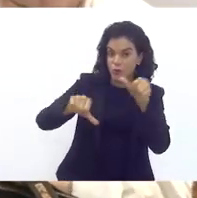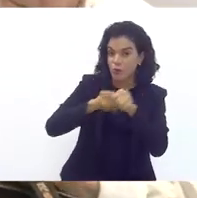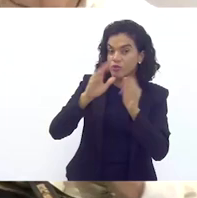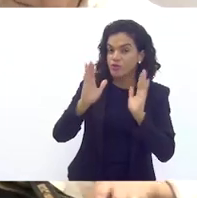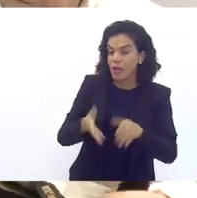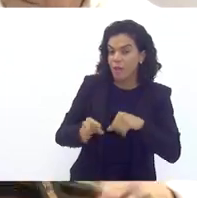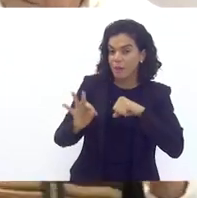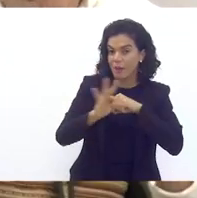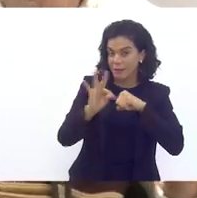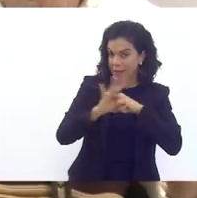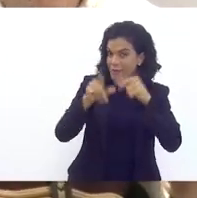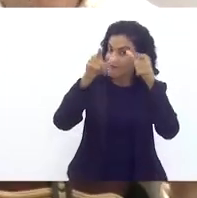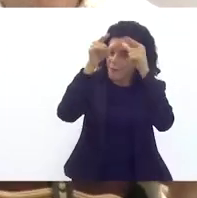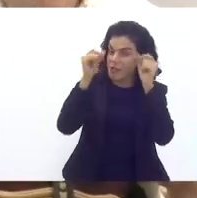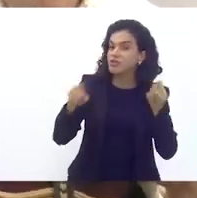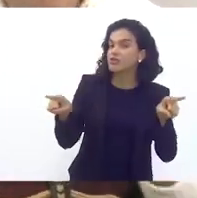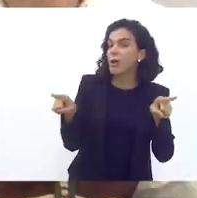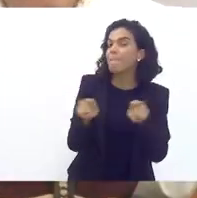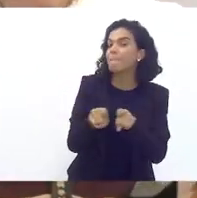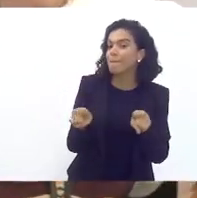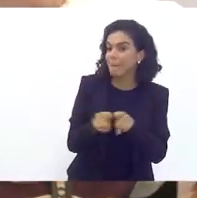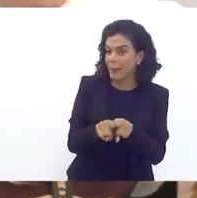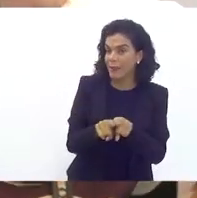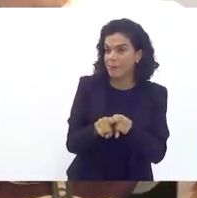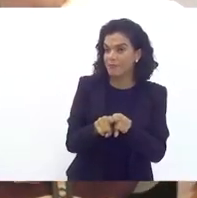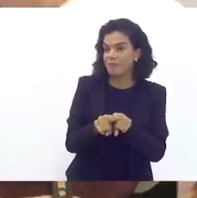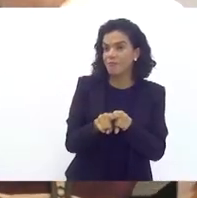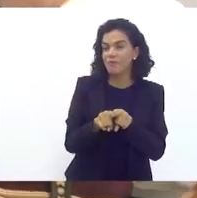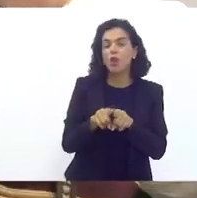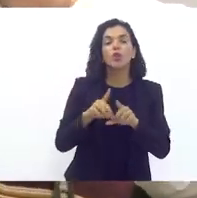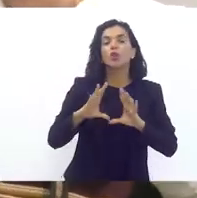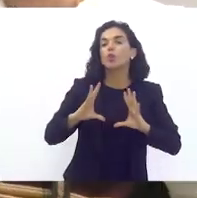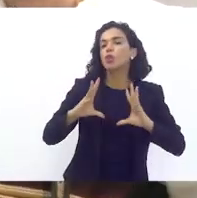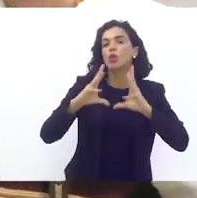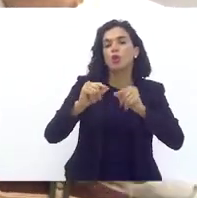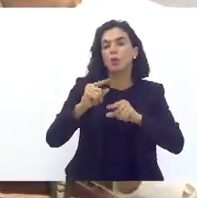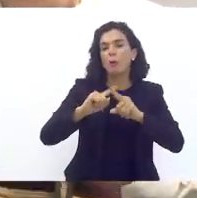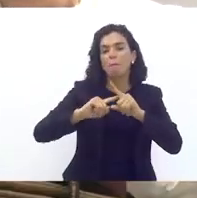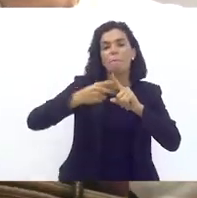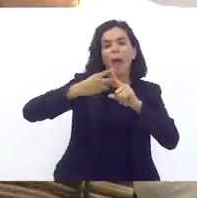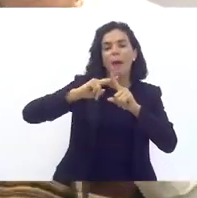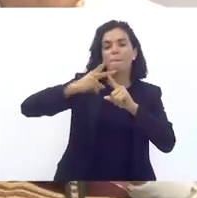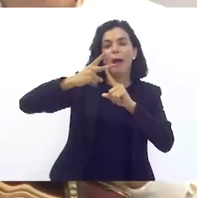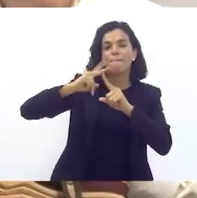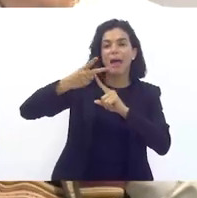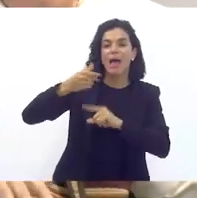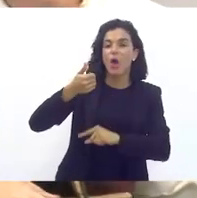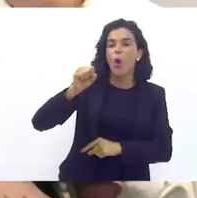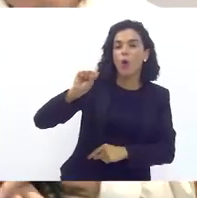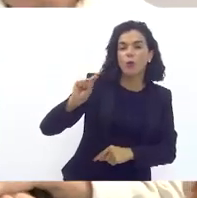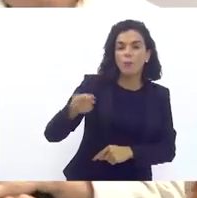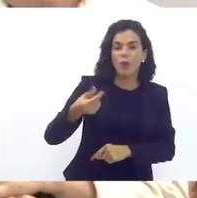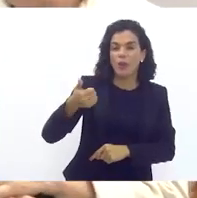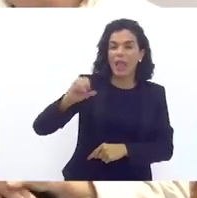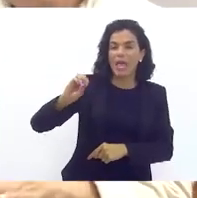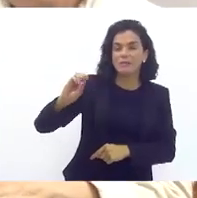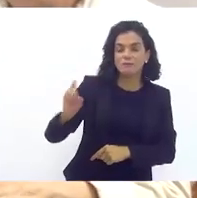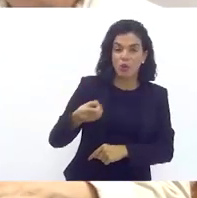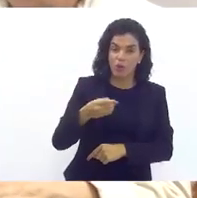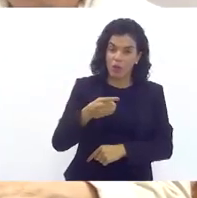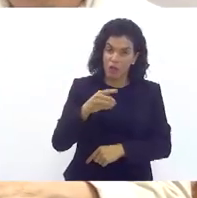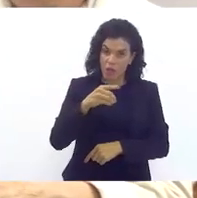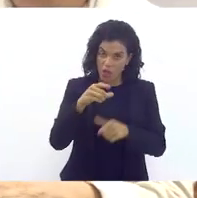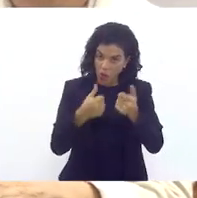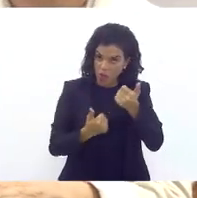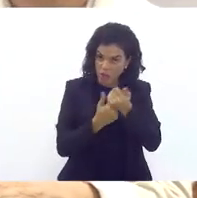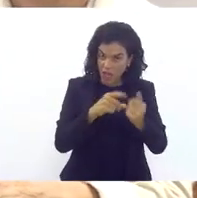enfermagem também. Não é assim, não. Todo mundo vai ter progressão, 8 mil, 10 mil, e o auxiliar com 2 mil, ali